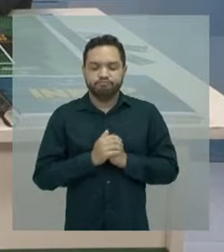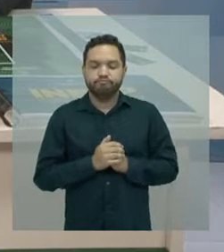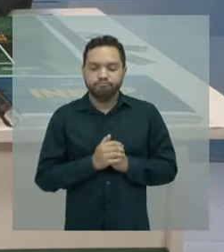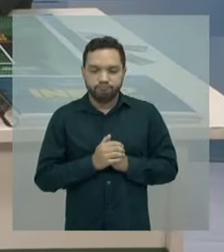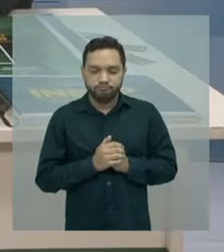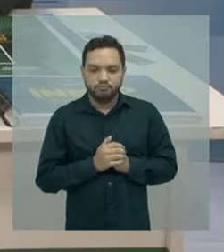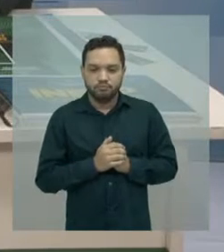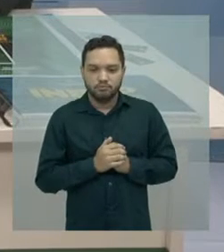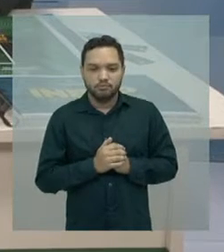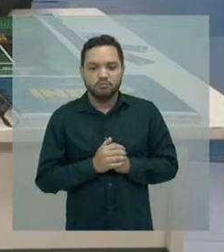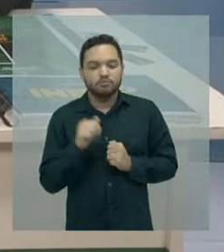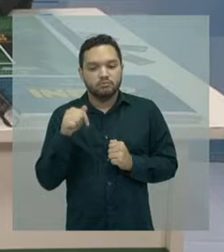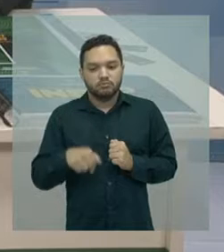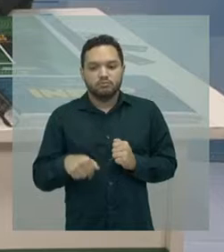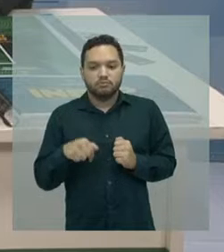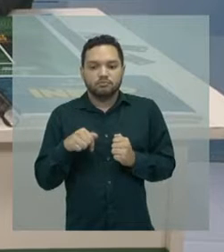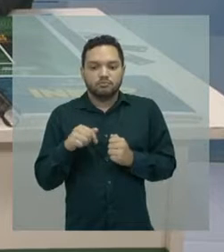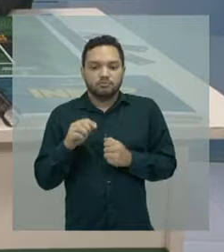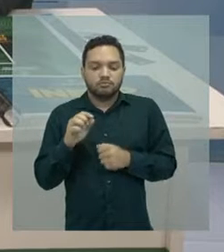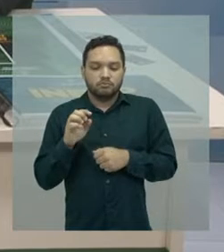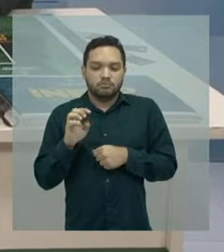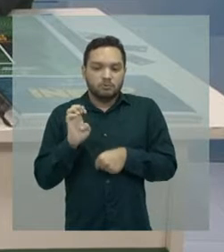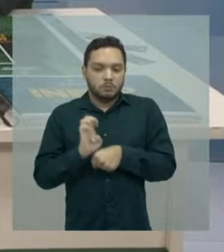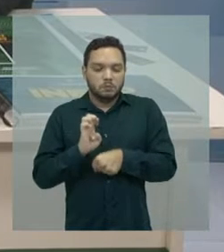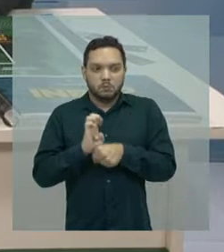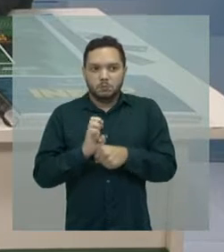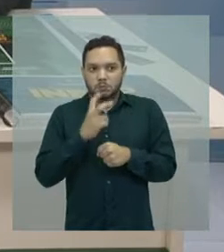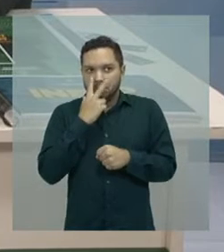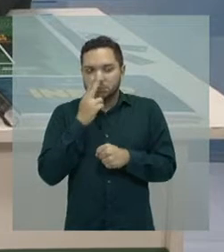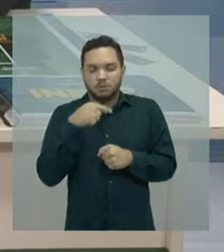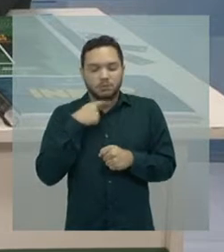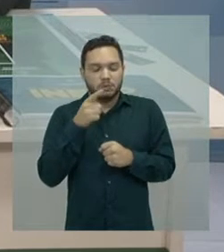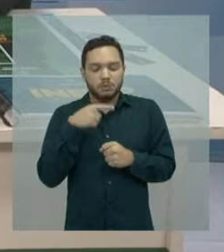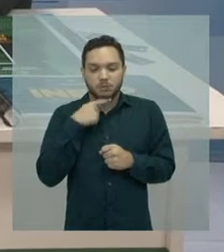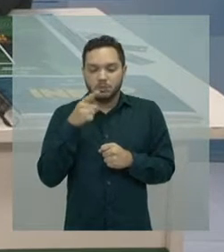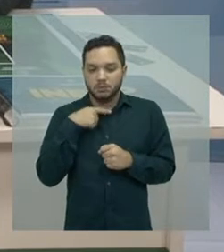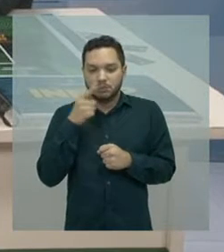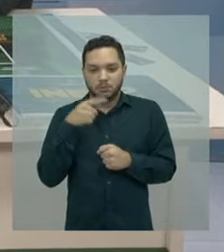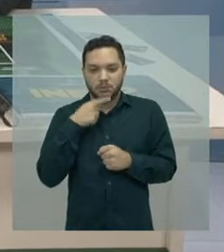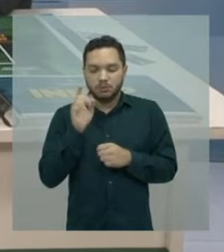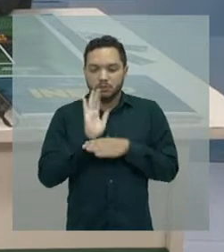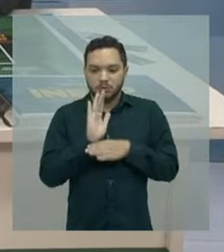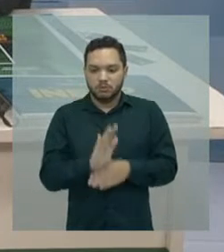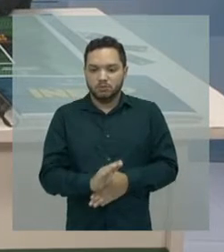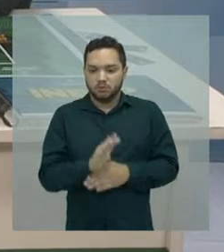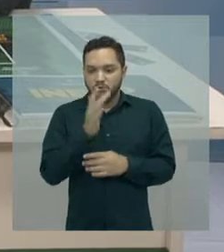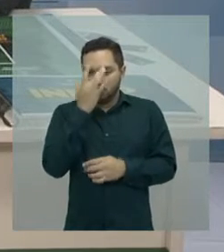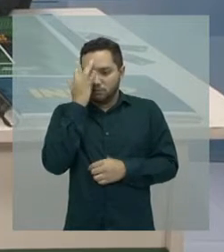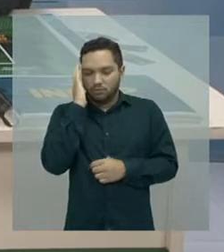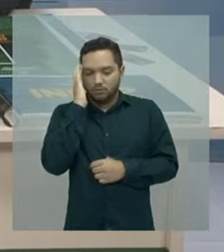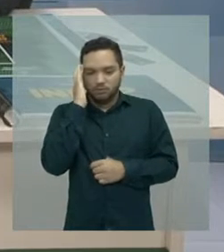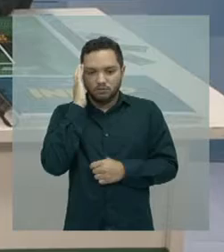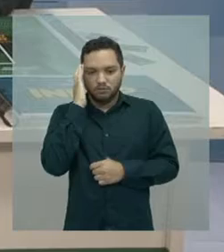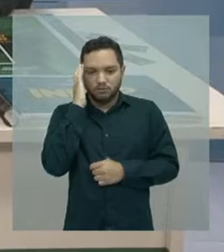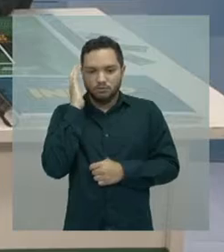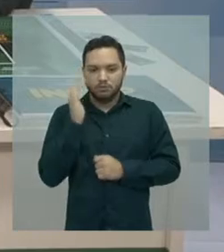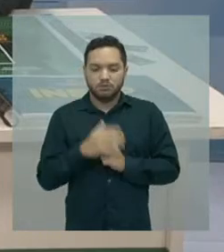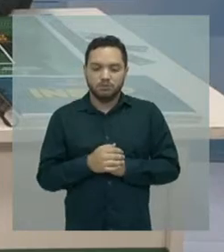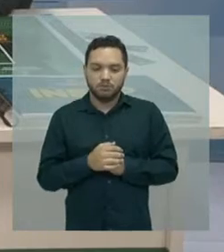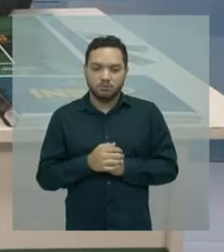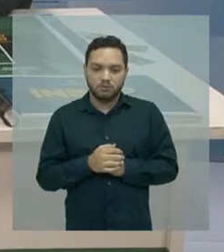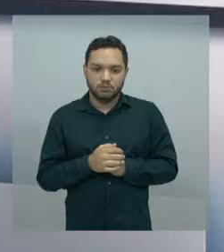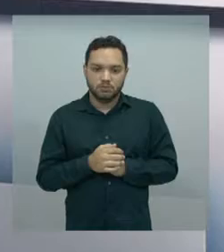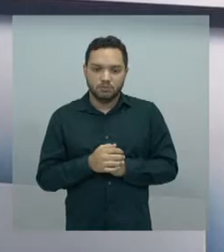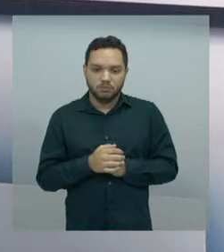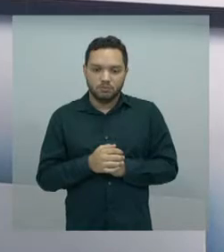me parece que o Estado não tem conseguido dar condições melhores. E é uma